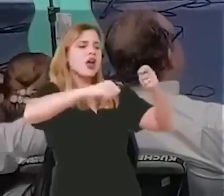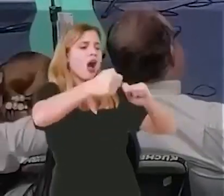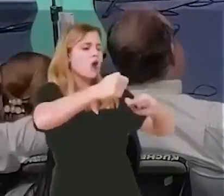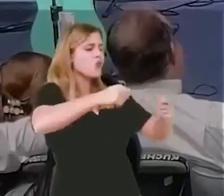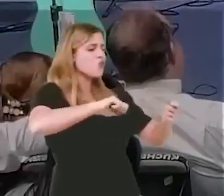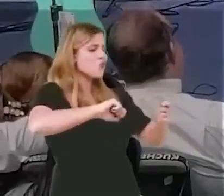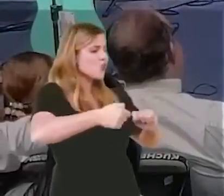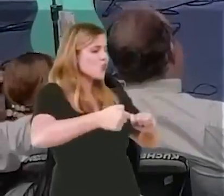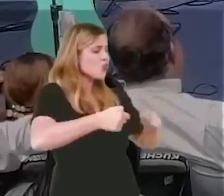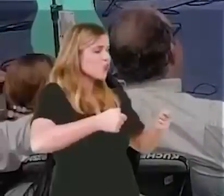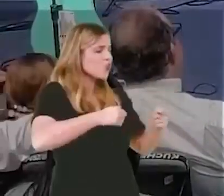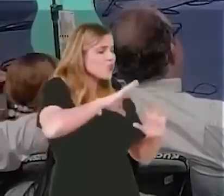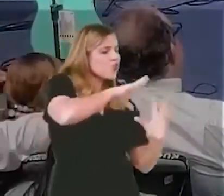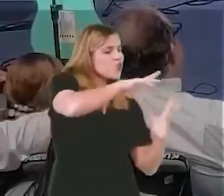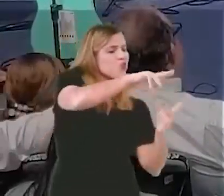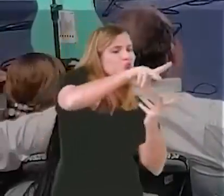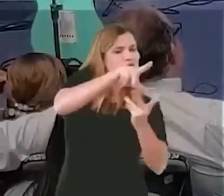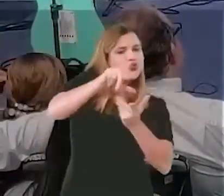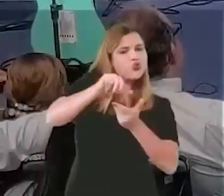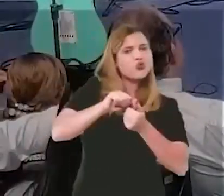do universo.